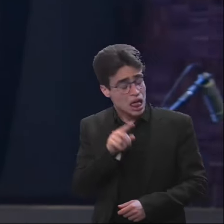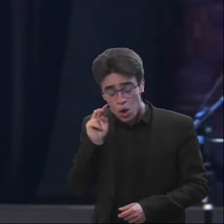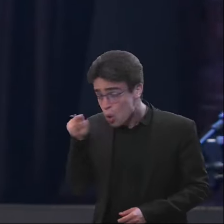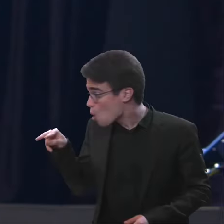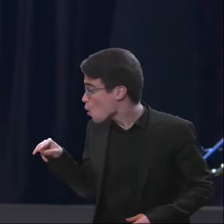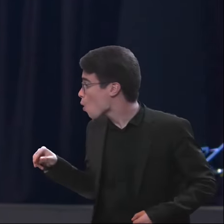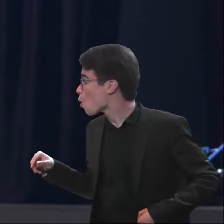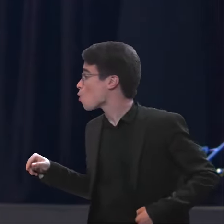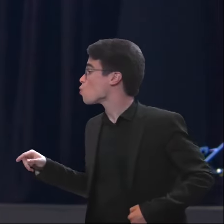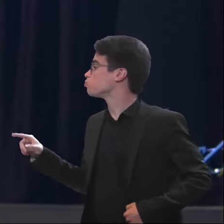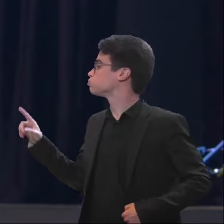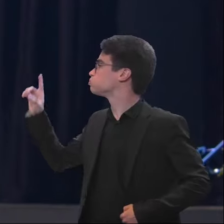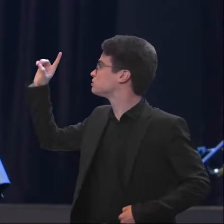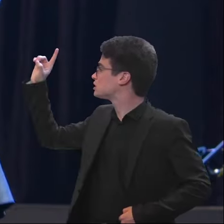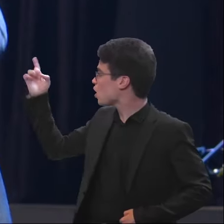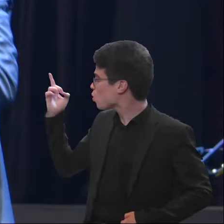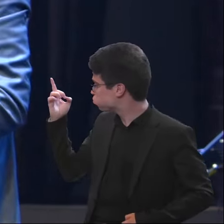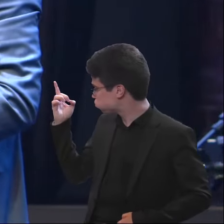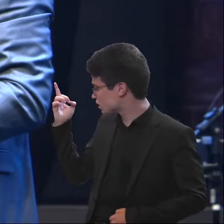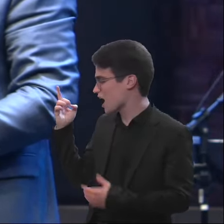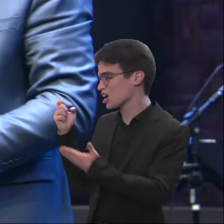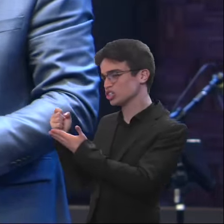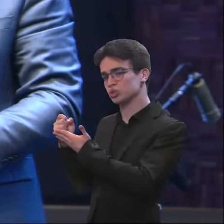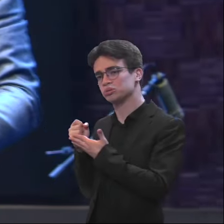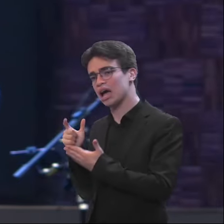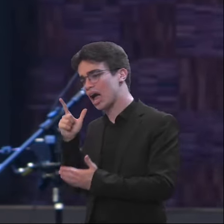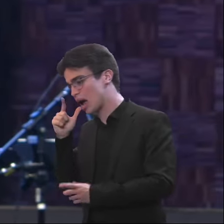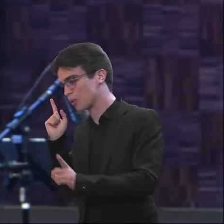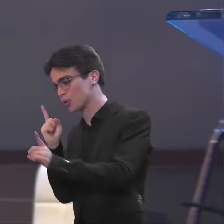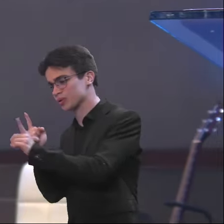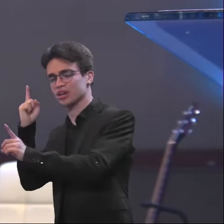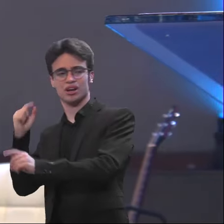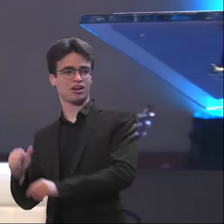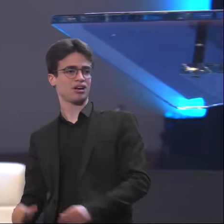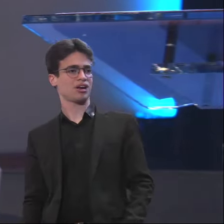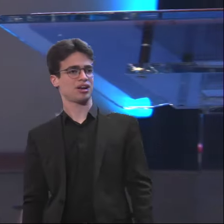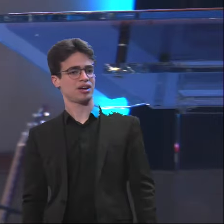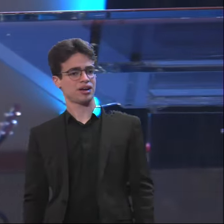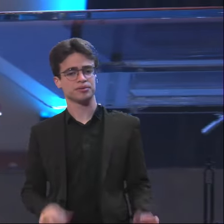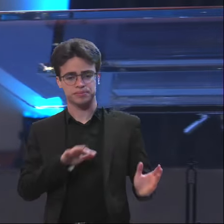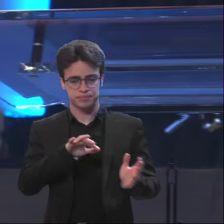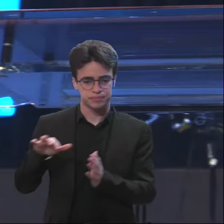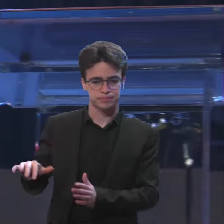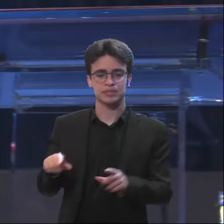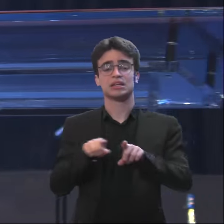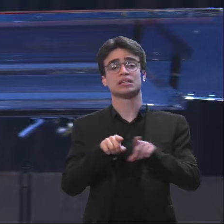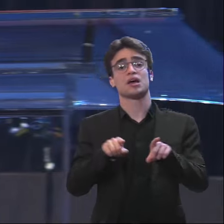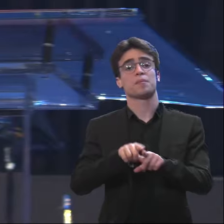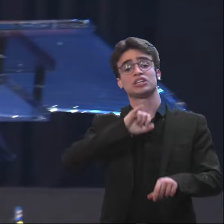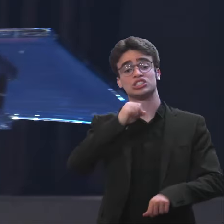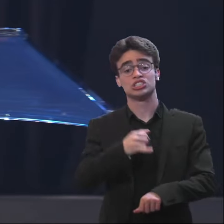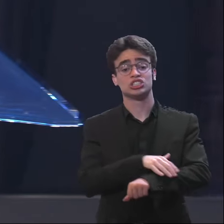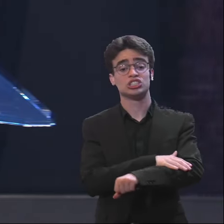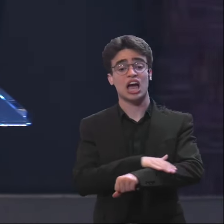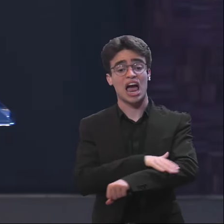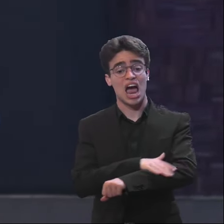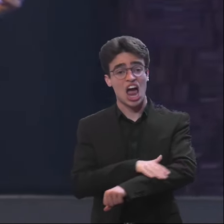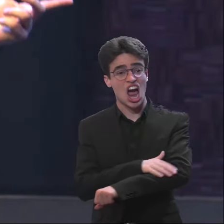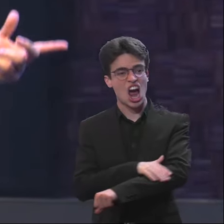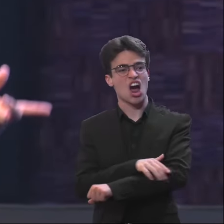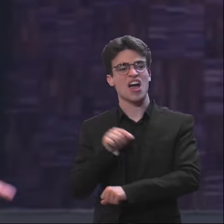praticamente com uma mão na frente e outra atrás de casa, brigado com o seu irmão. Faz de uma pedra o